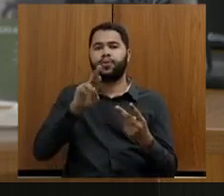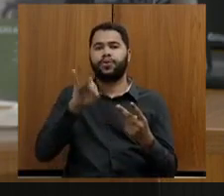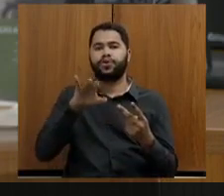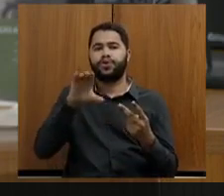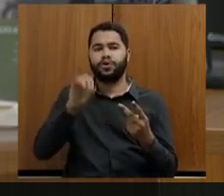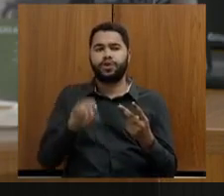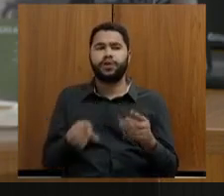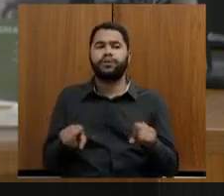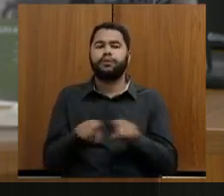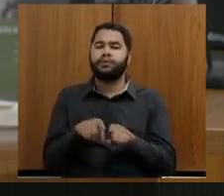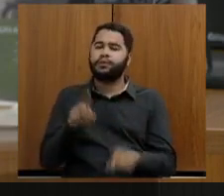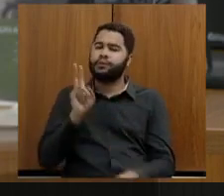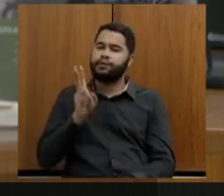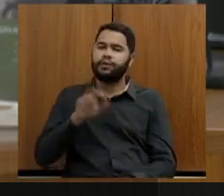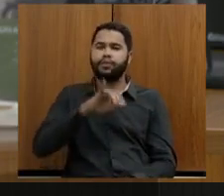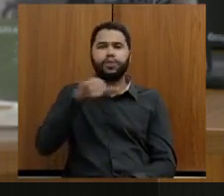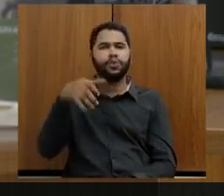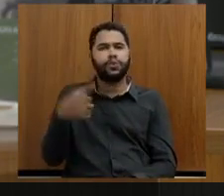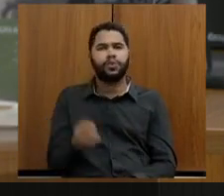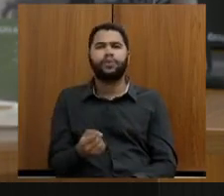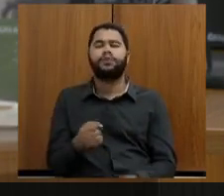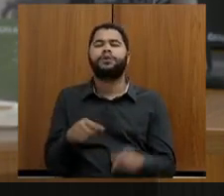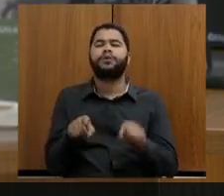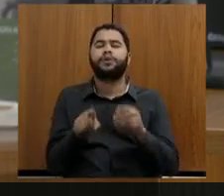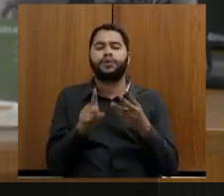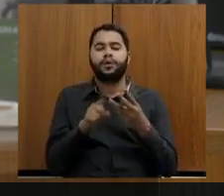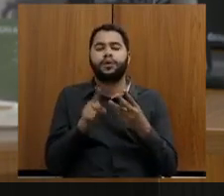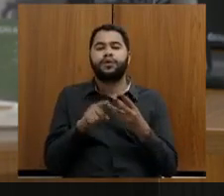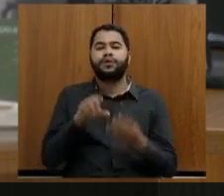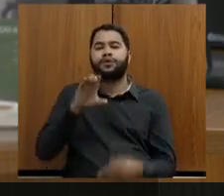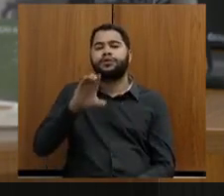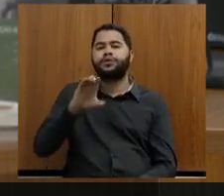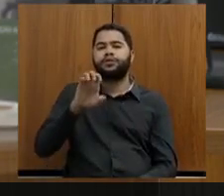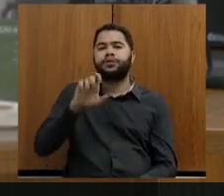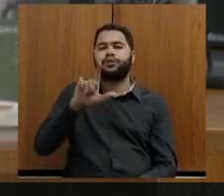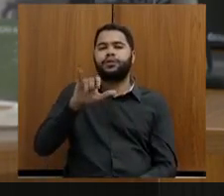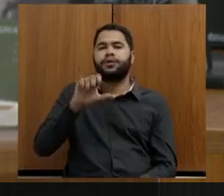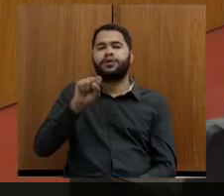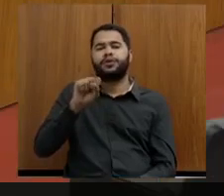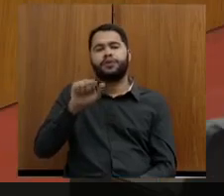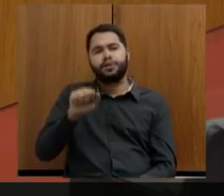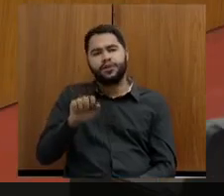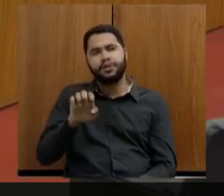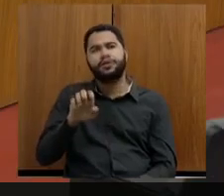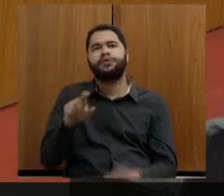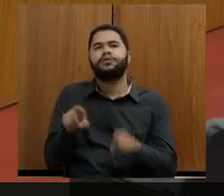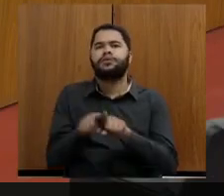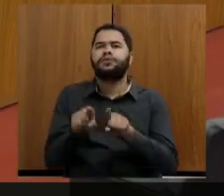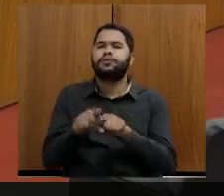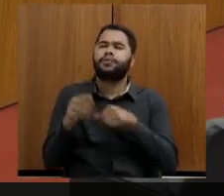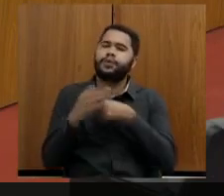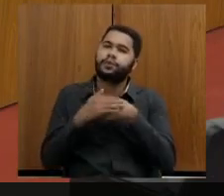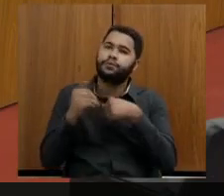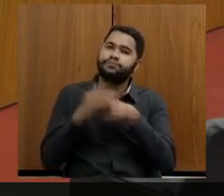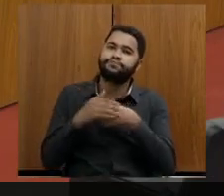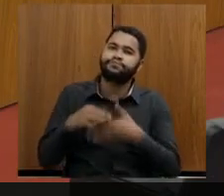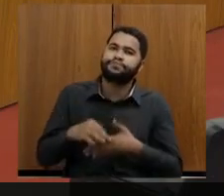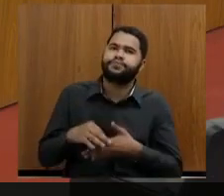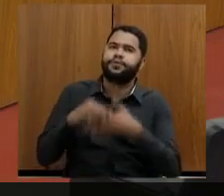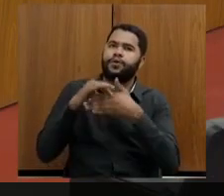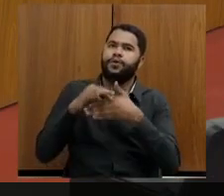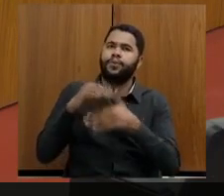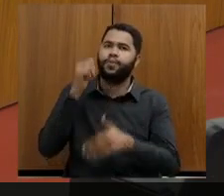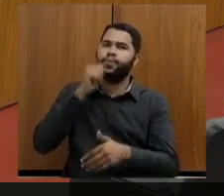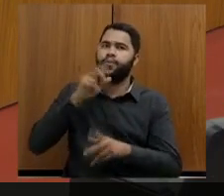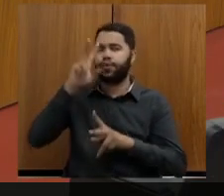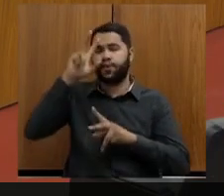de Minas João sempre teve atenta a nossa amigas Elisa viu nosso carinho Nossa sua liderança à porta da